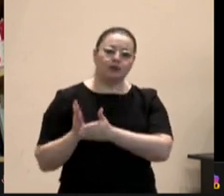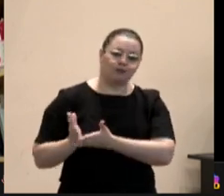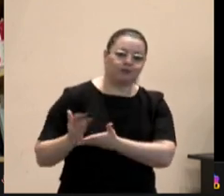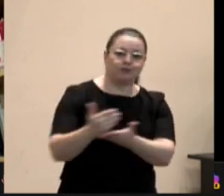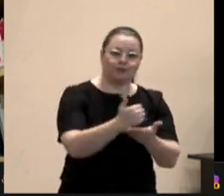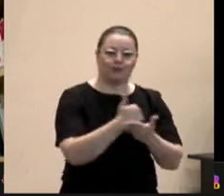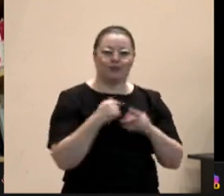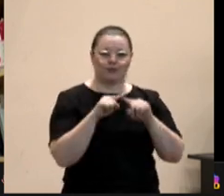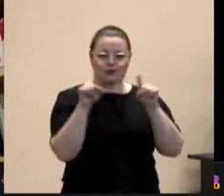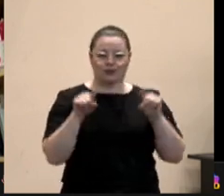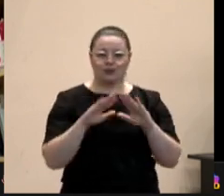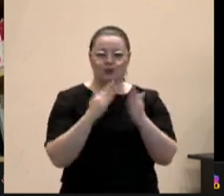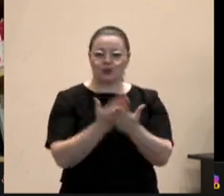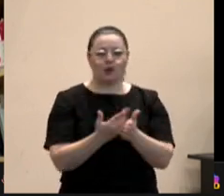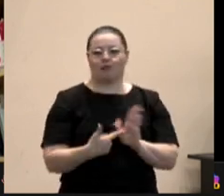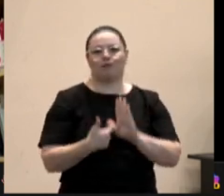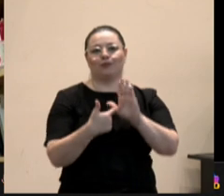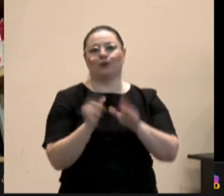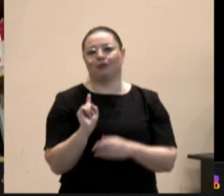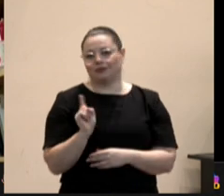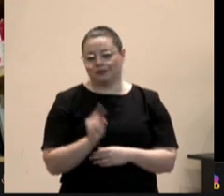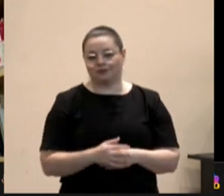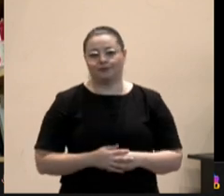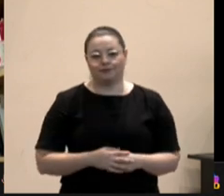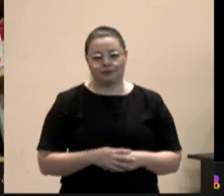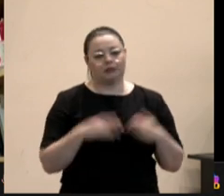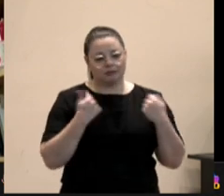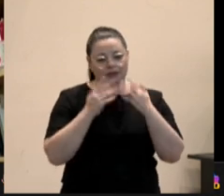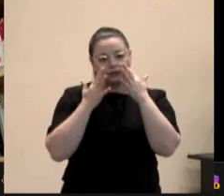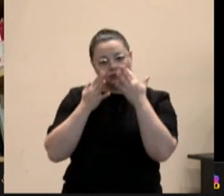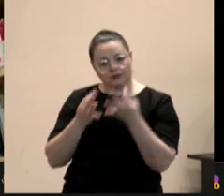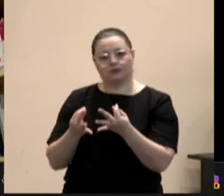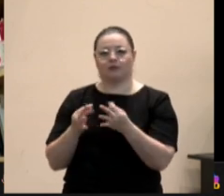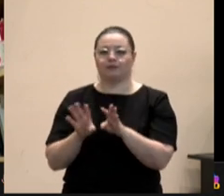funcionários de escola. Mas,